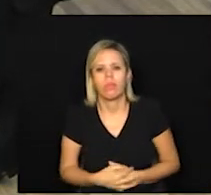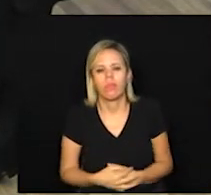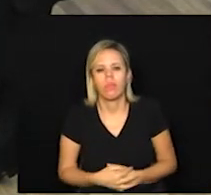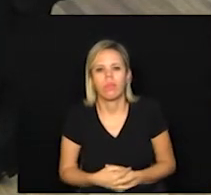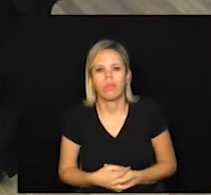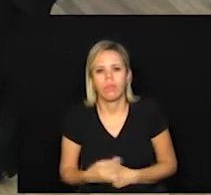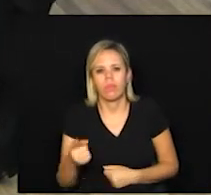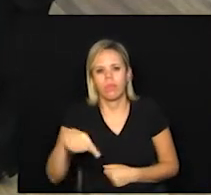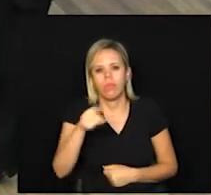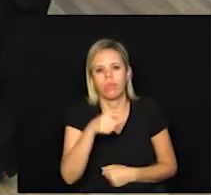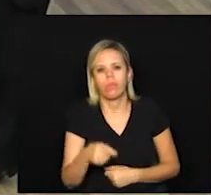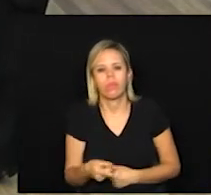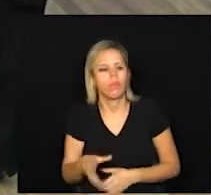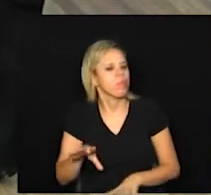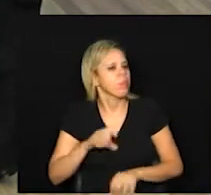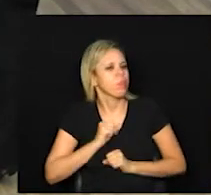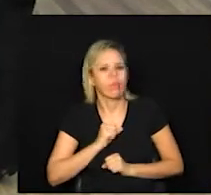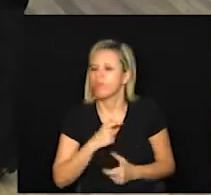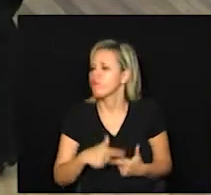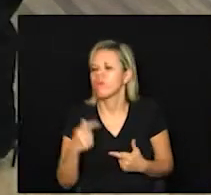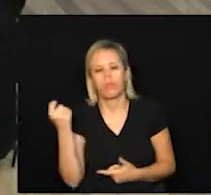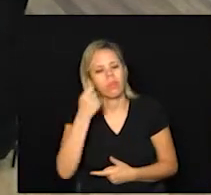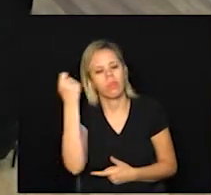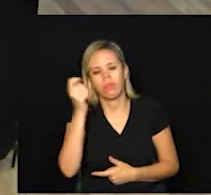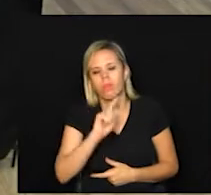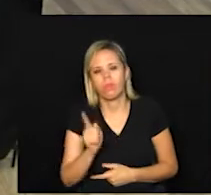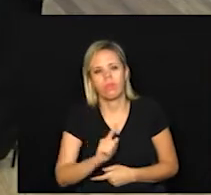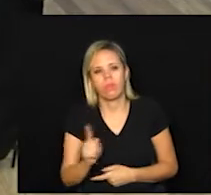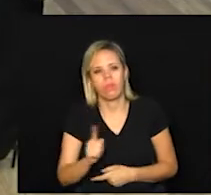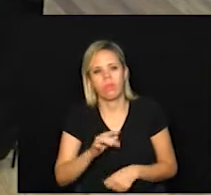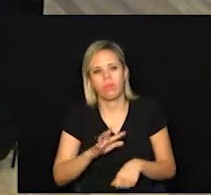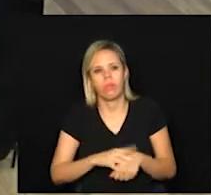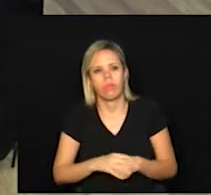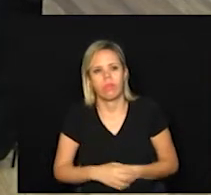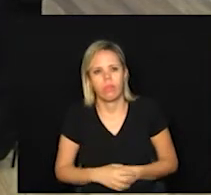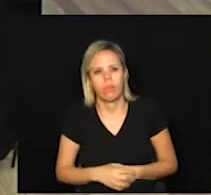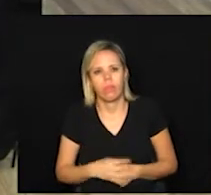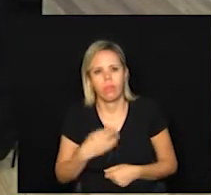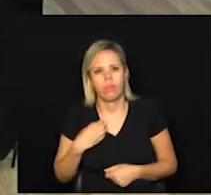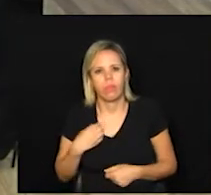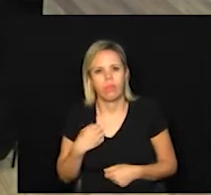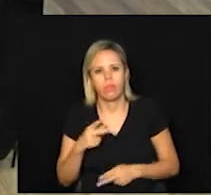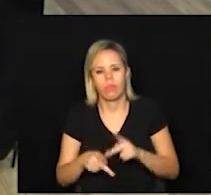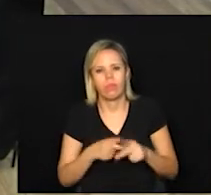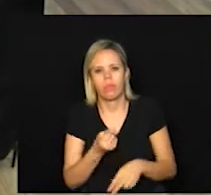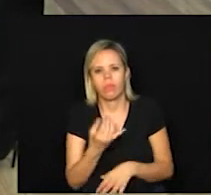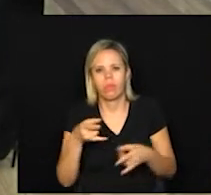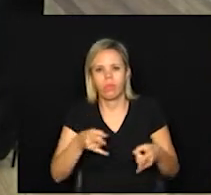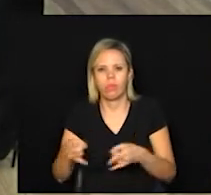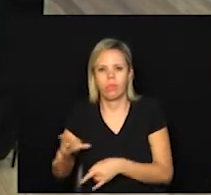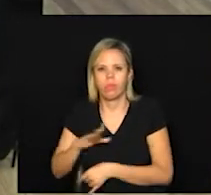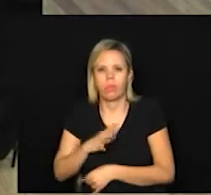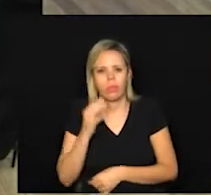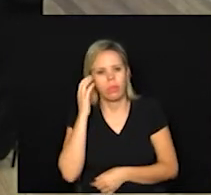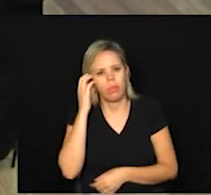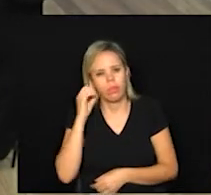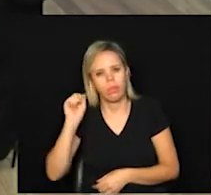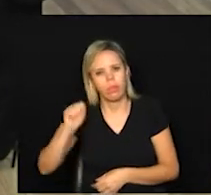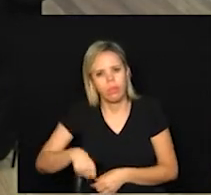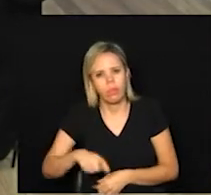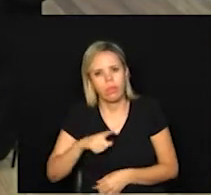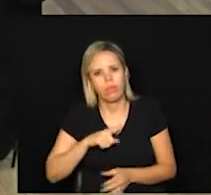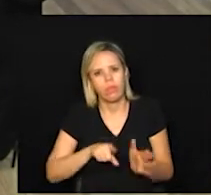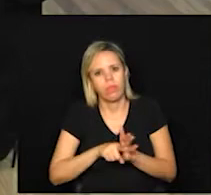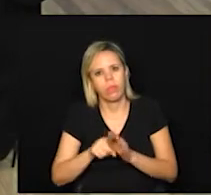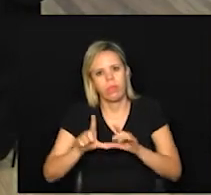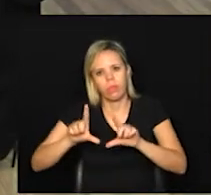para que você não adquira a forma mais grave da doença. Vamos falar de ocupação de leitos na cidade, Mirna? Vamos sim, a gente tinha dado